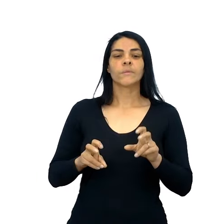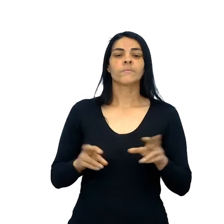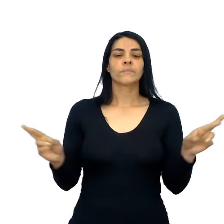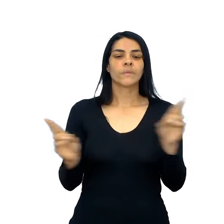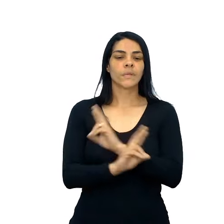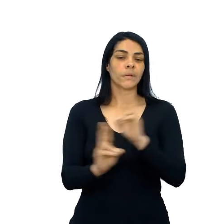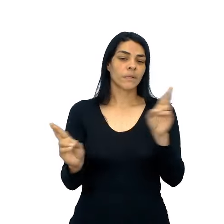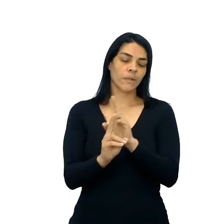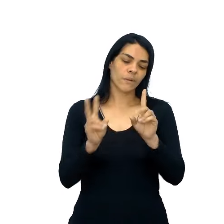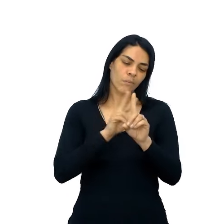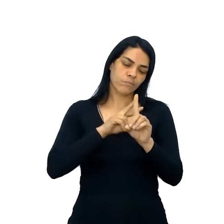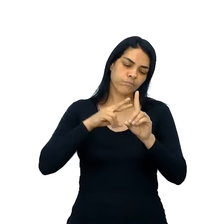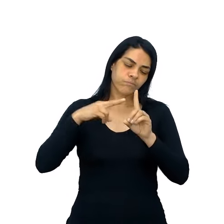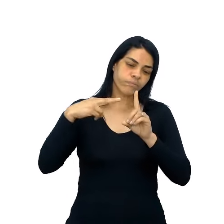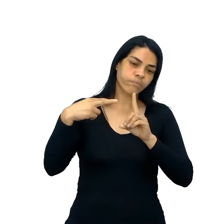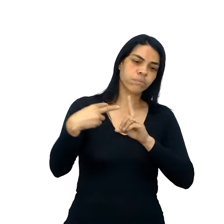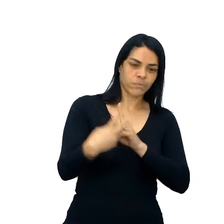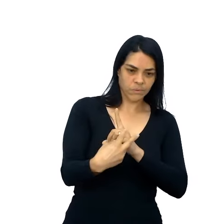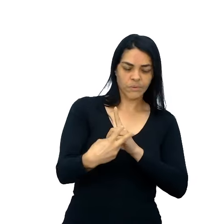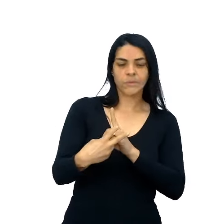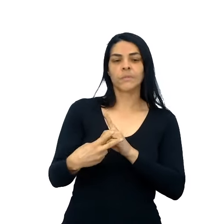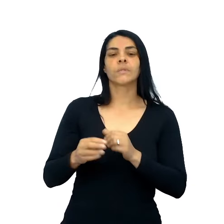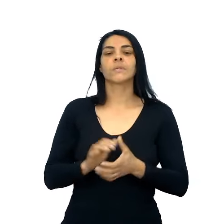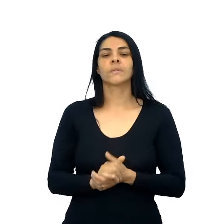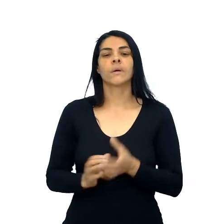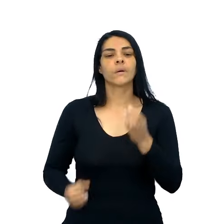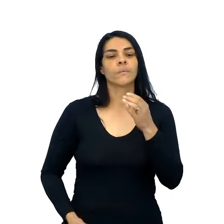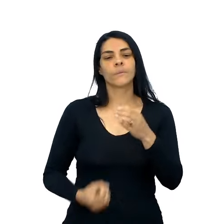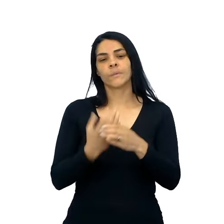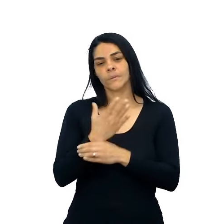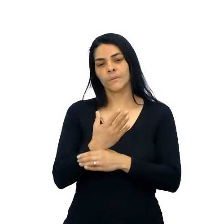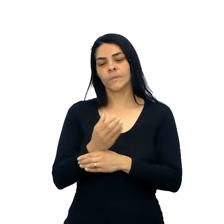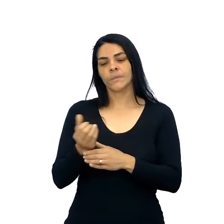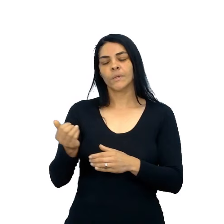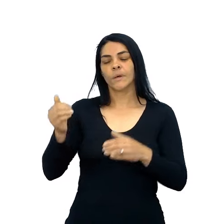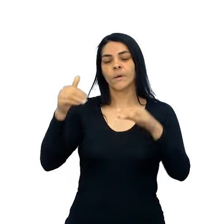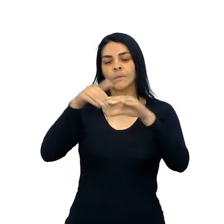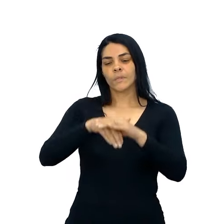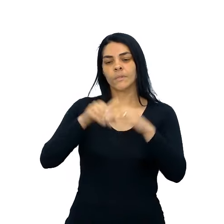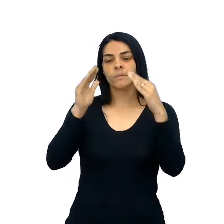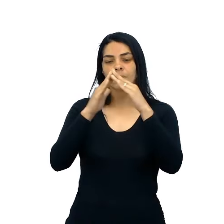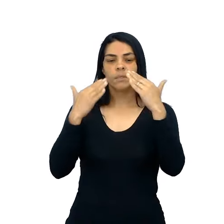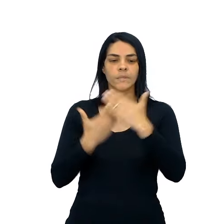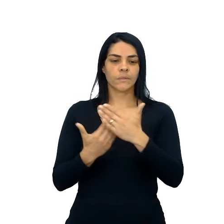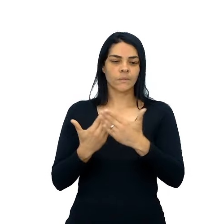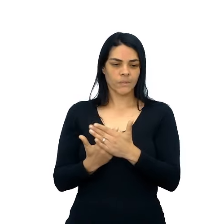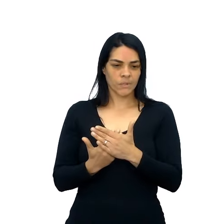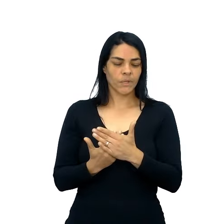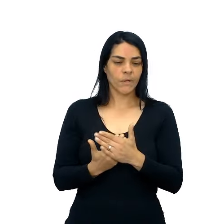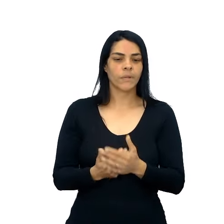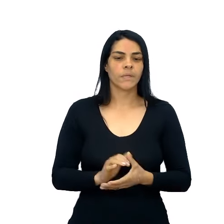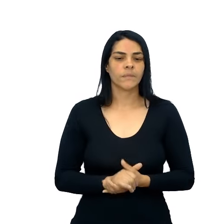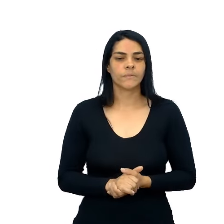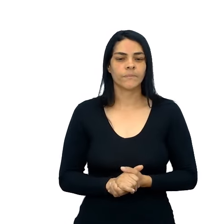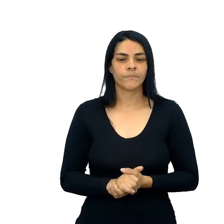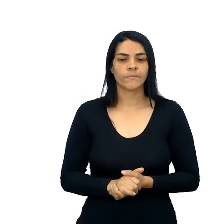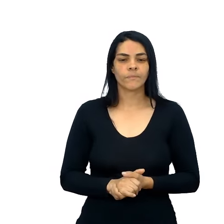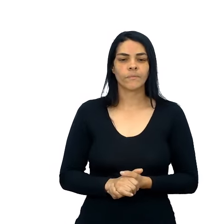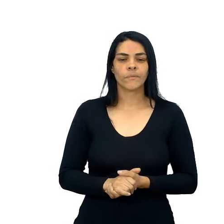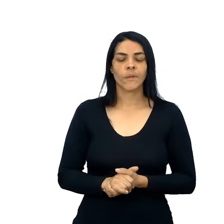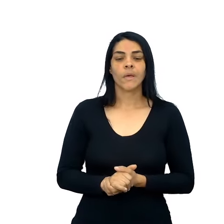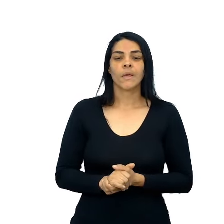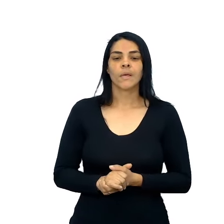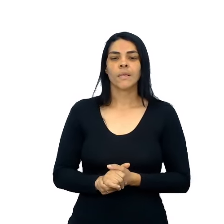essa perspectiva da produção textual em sala de aula como um mecanismo que promove a